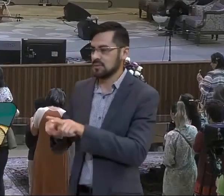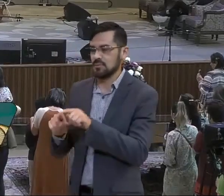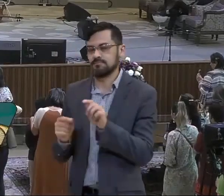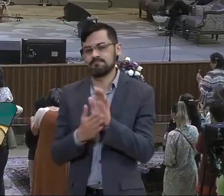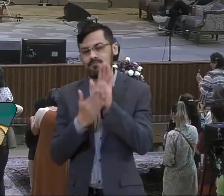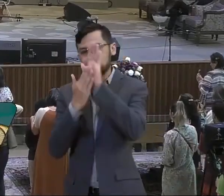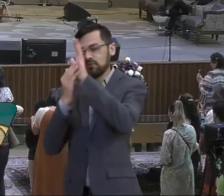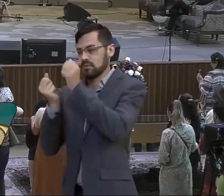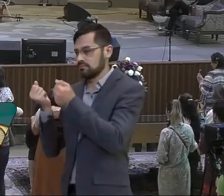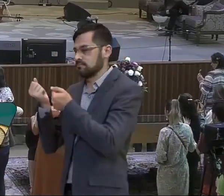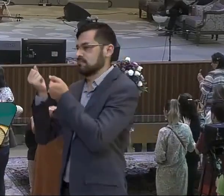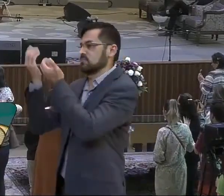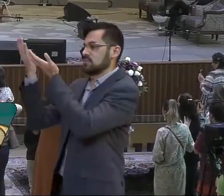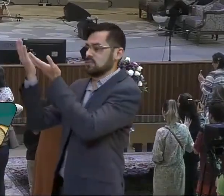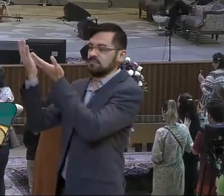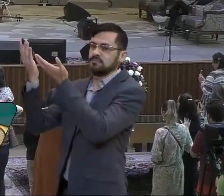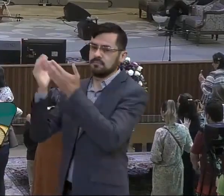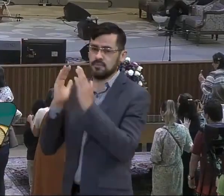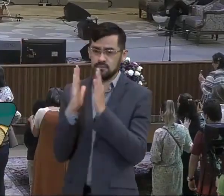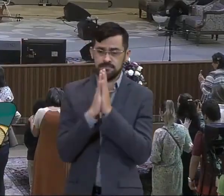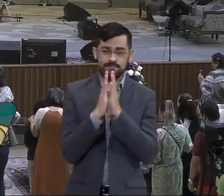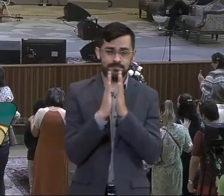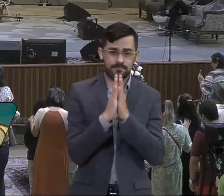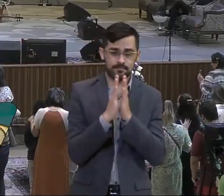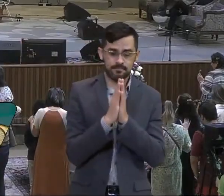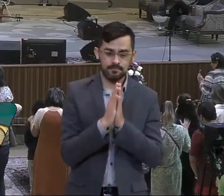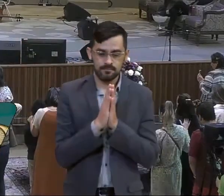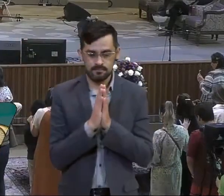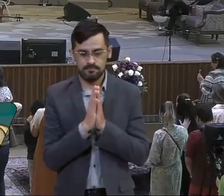entrega. Agora deixa eu orar por você.